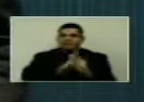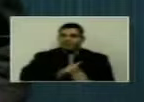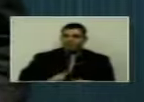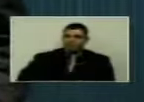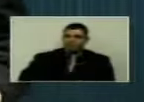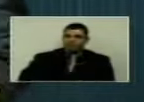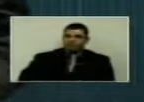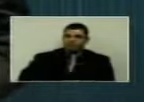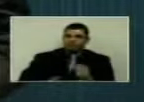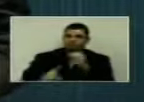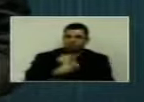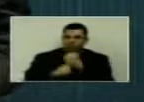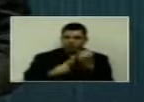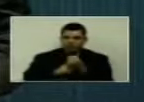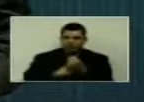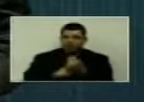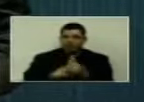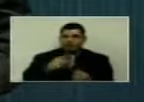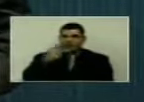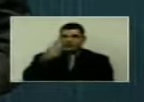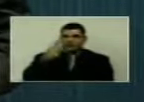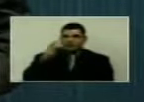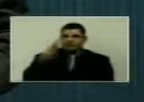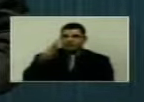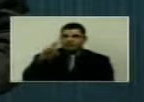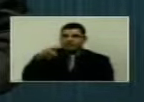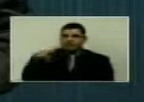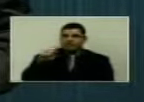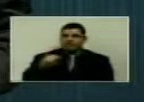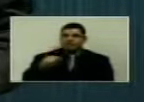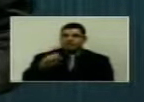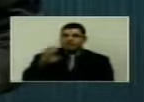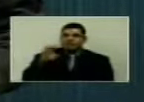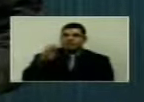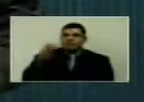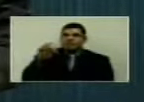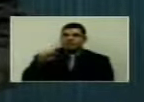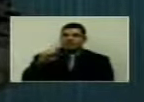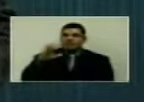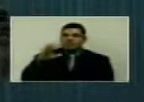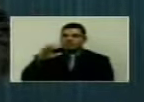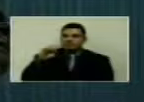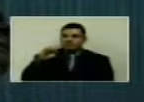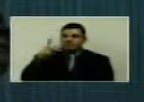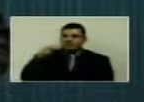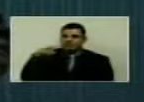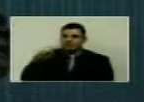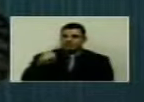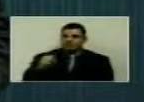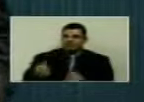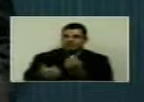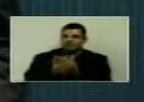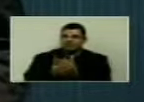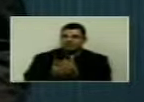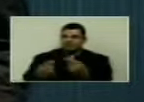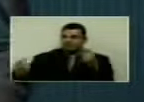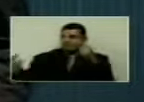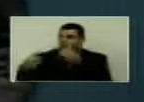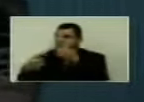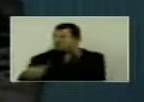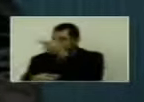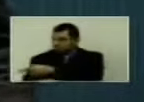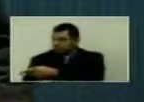governo socialista de Pernambuco, do governador Eduardo Campos, que conseguiu, comprando